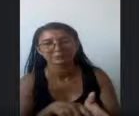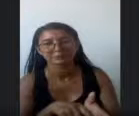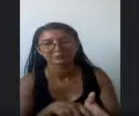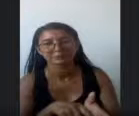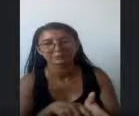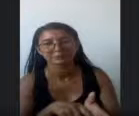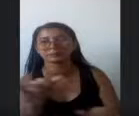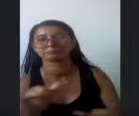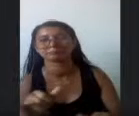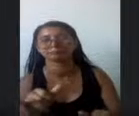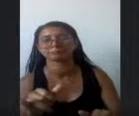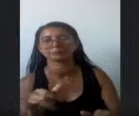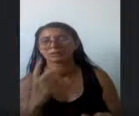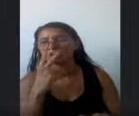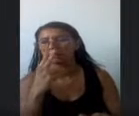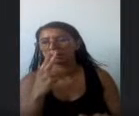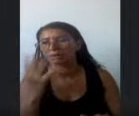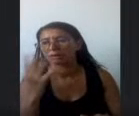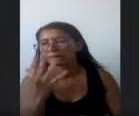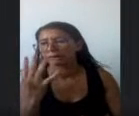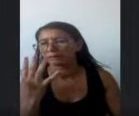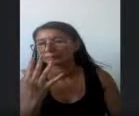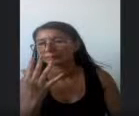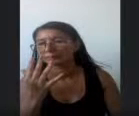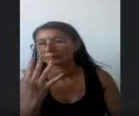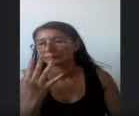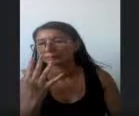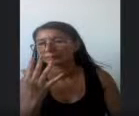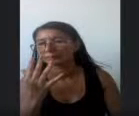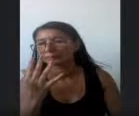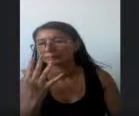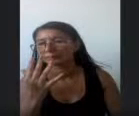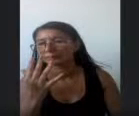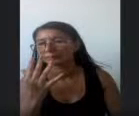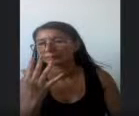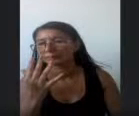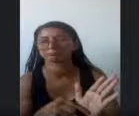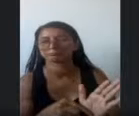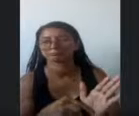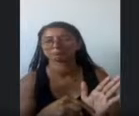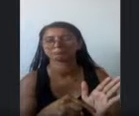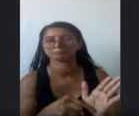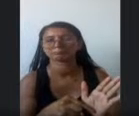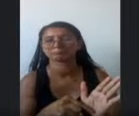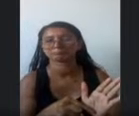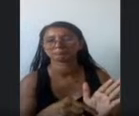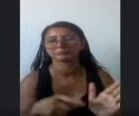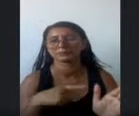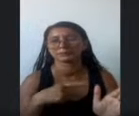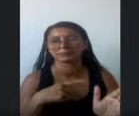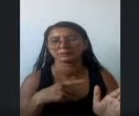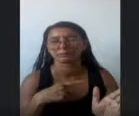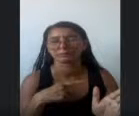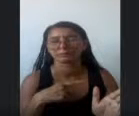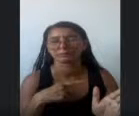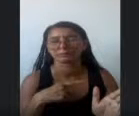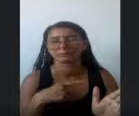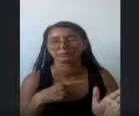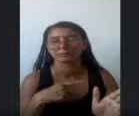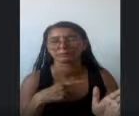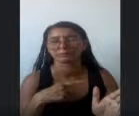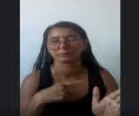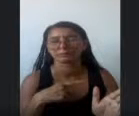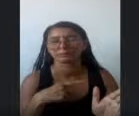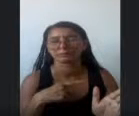invisibilidade os homens em suas ocupações, né, seja a construção civil, seja a questão portuária. A gente